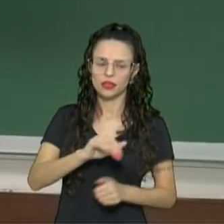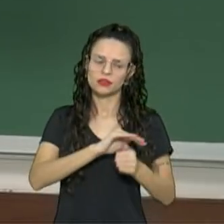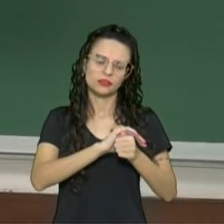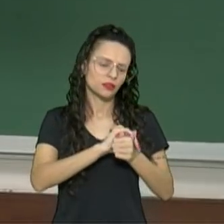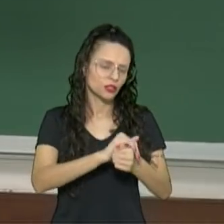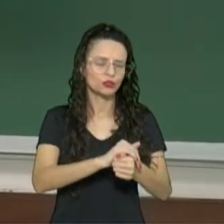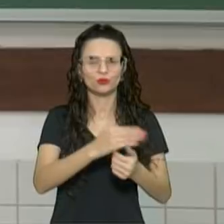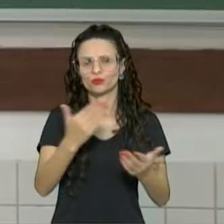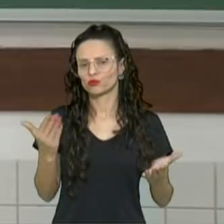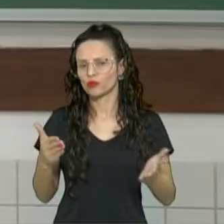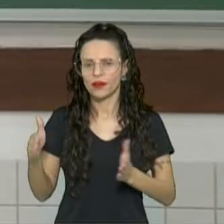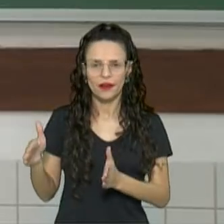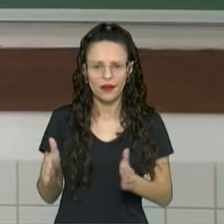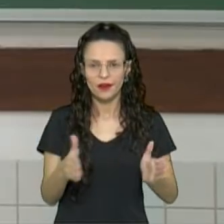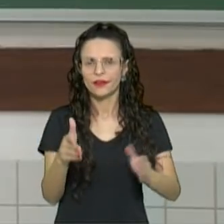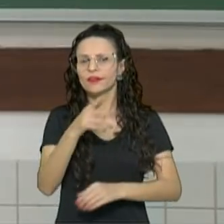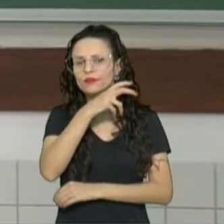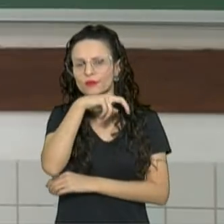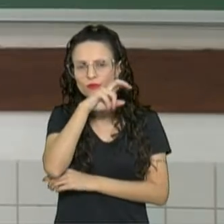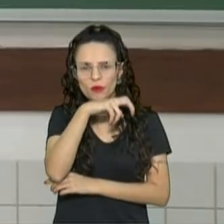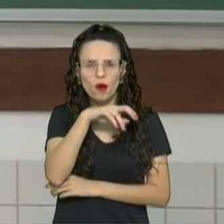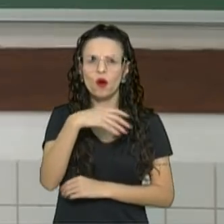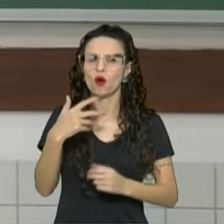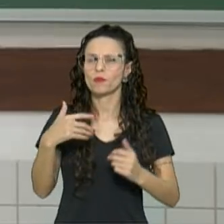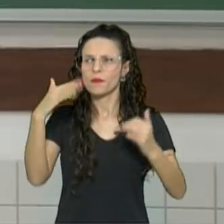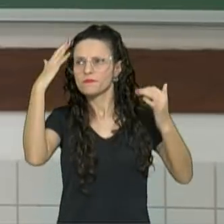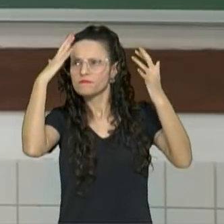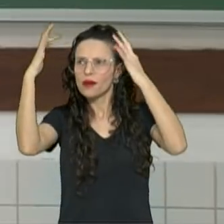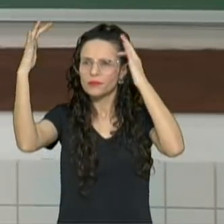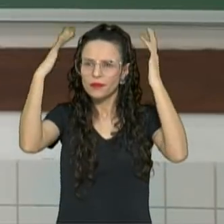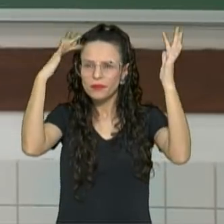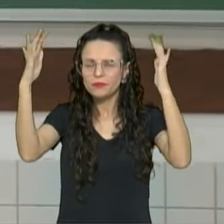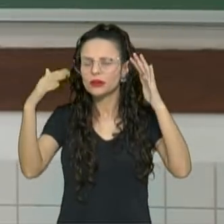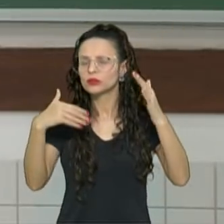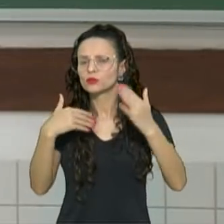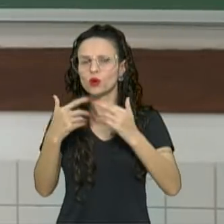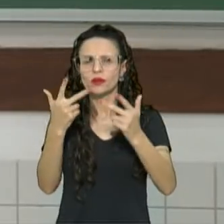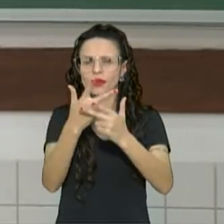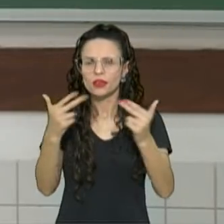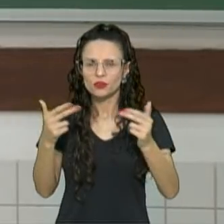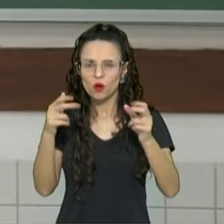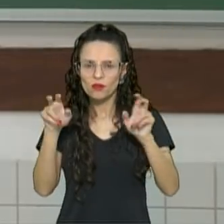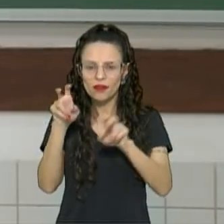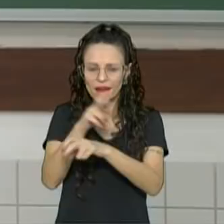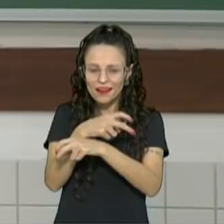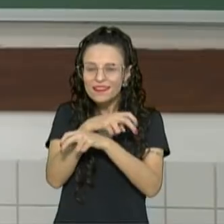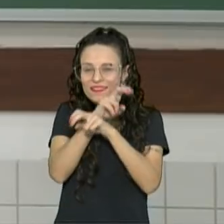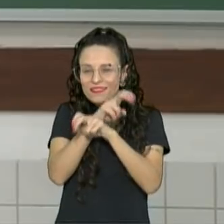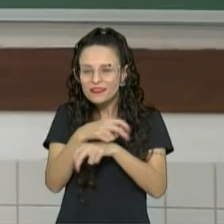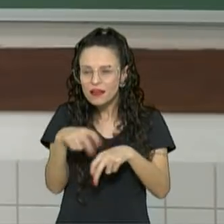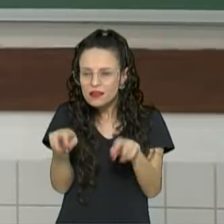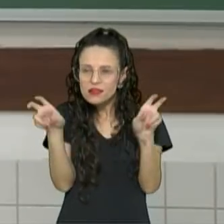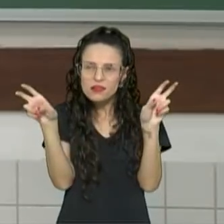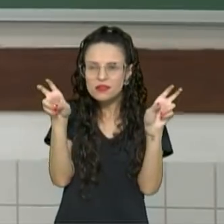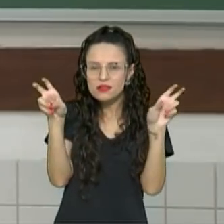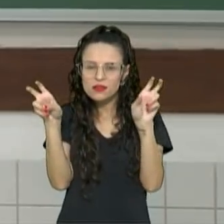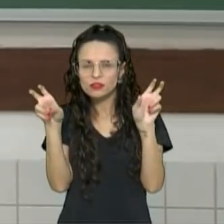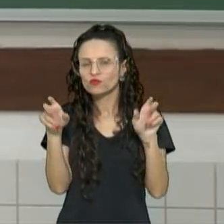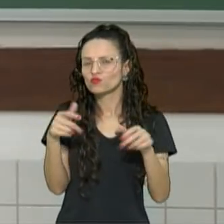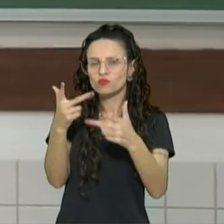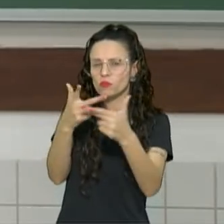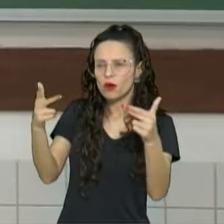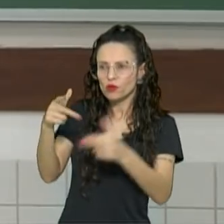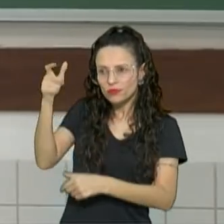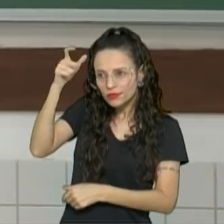tartaruga, seja o rio, seja a cobra, seja um ser imaginário como uma lagarta de 2 cabeças, né, seja um ser